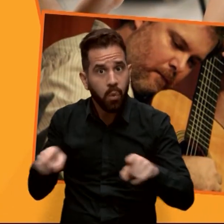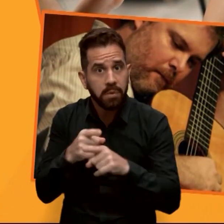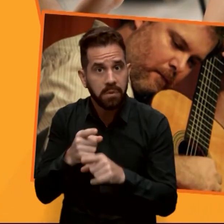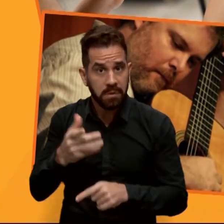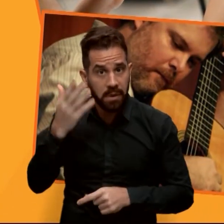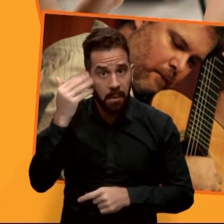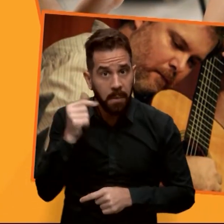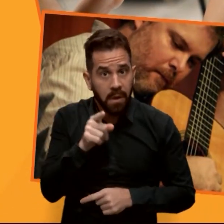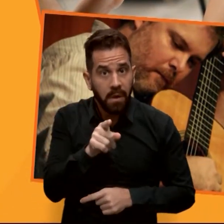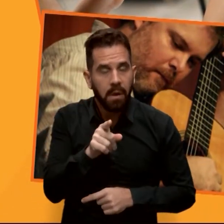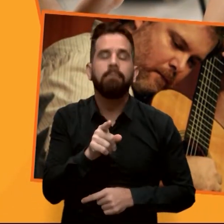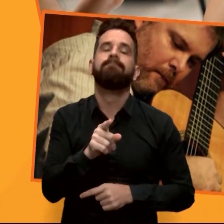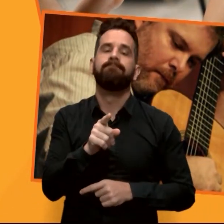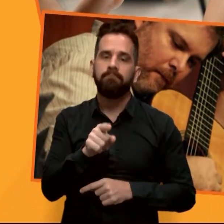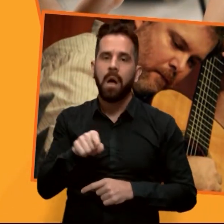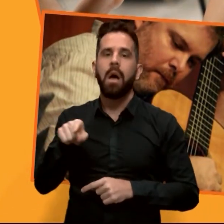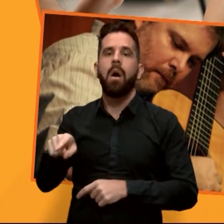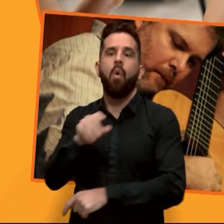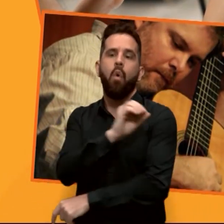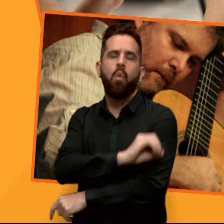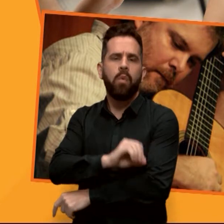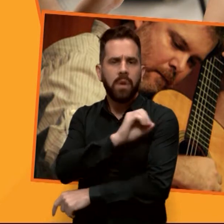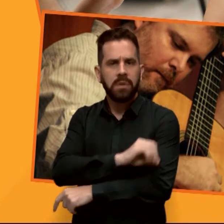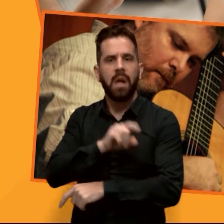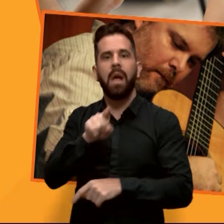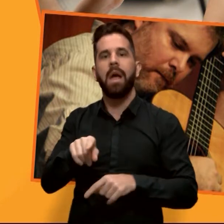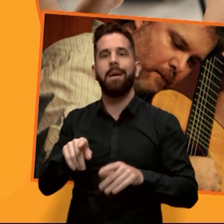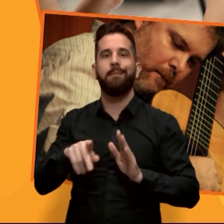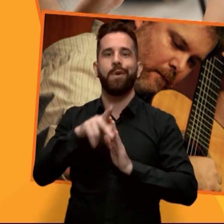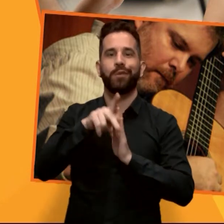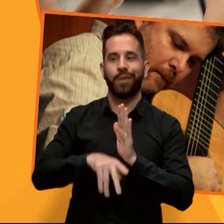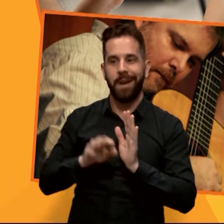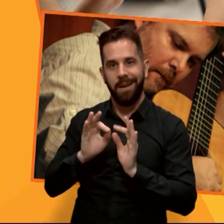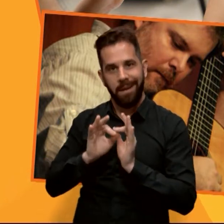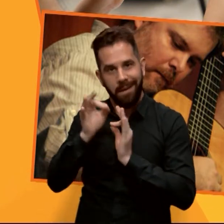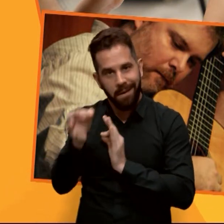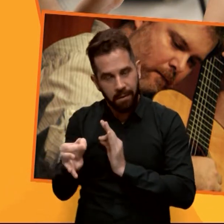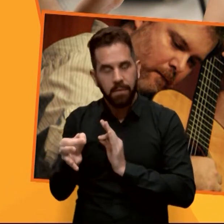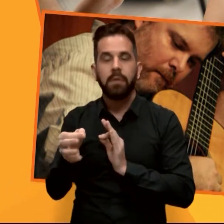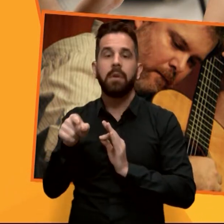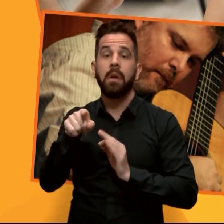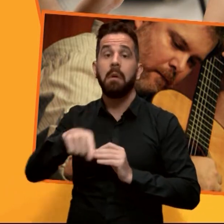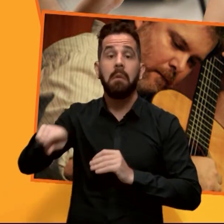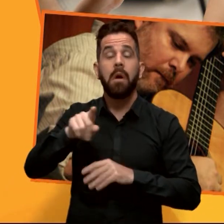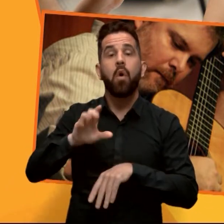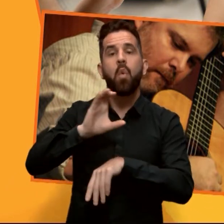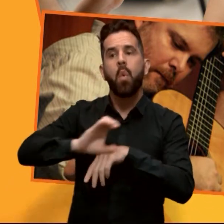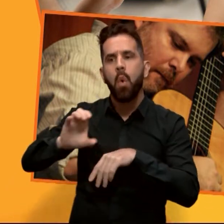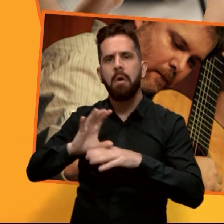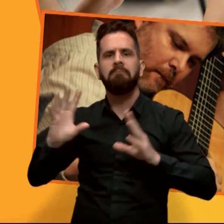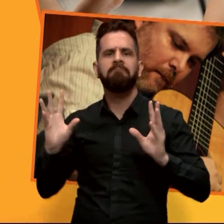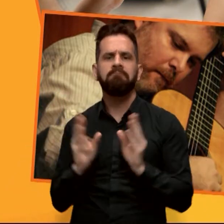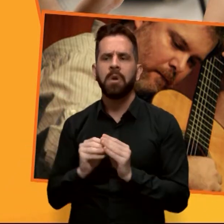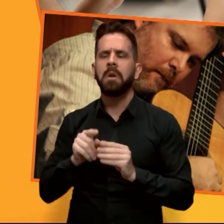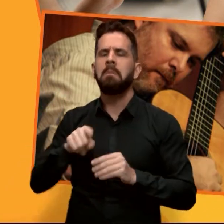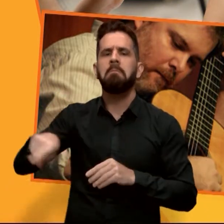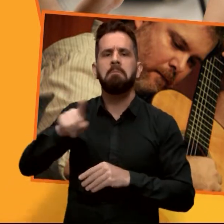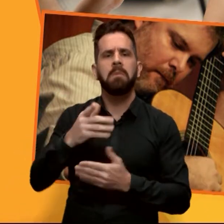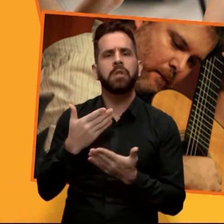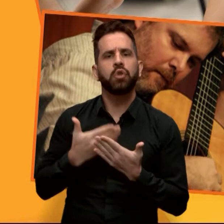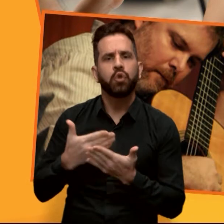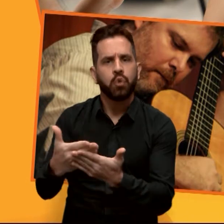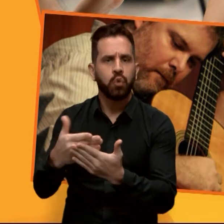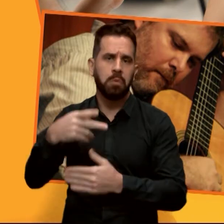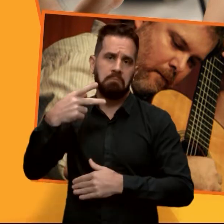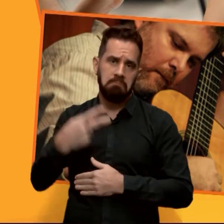oficinas são um projeto de extensão que oferece formação musical a comunidade interna EA população em geral os cursos